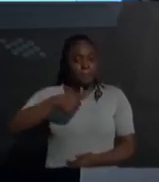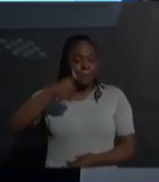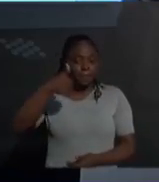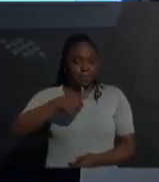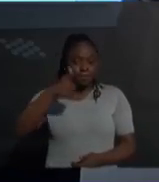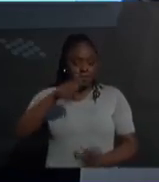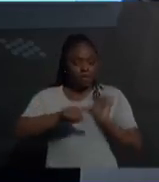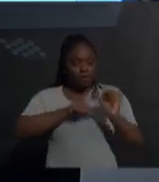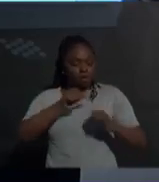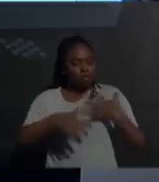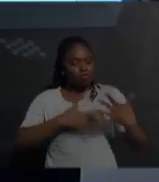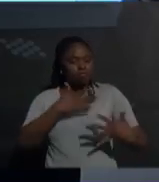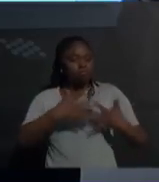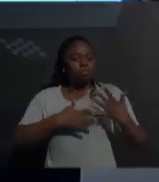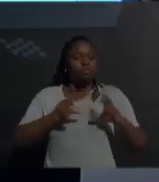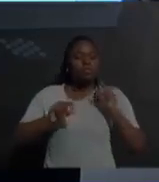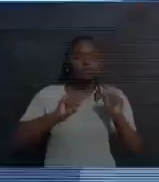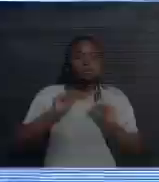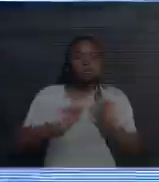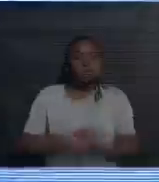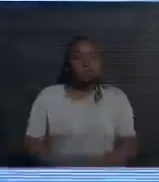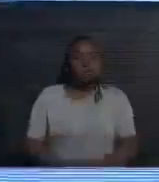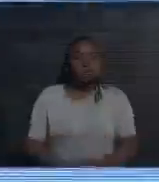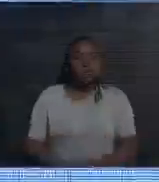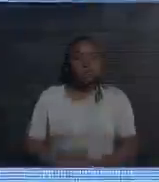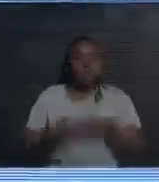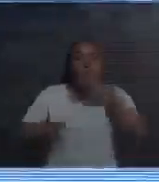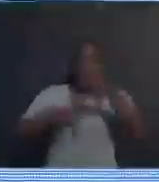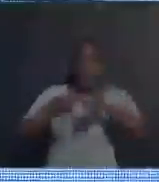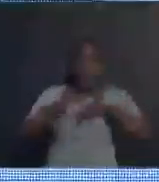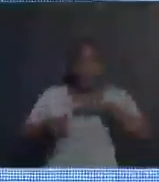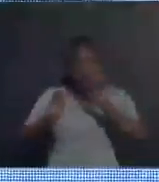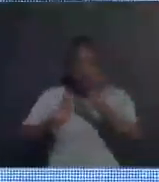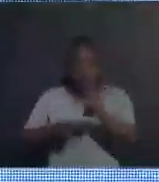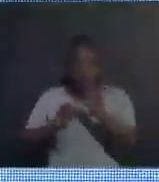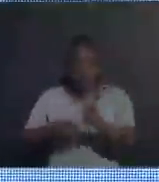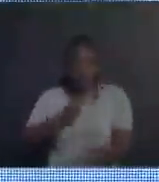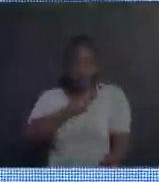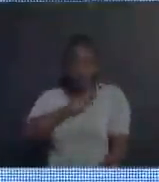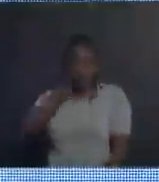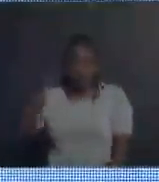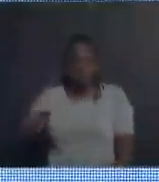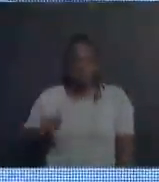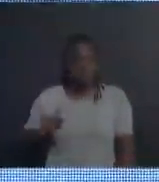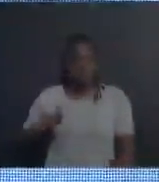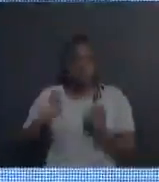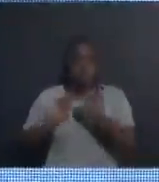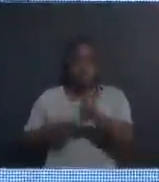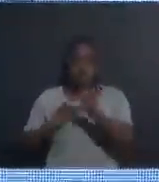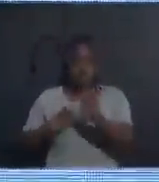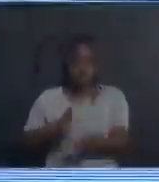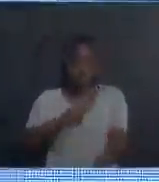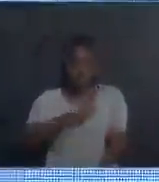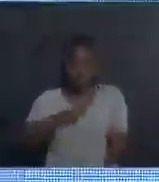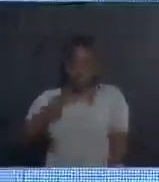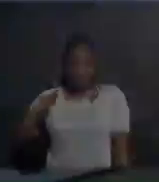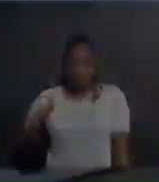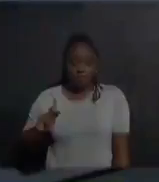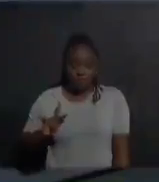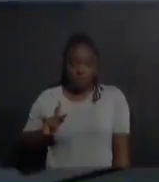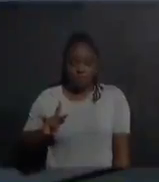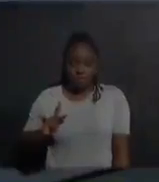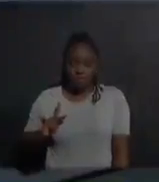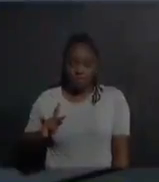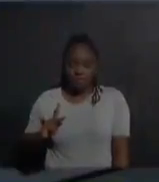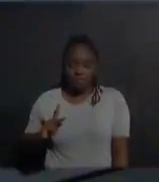que é um avivamento: eles se dedicavam ao ensino dos apóstolos. Fala comigo: ensino dos apóstolos.